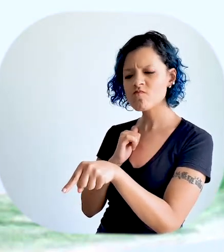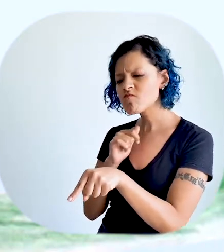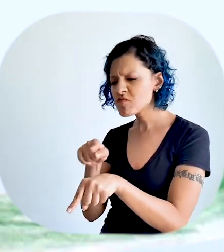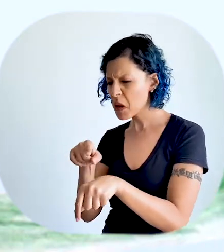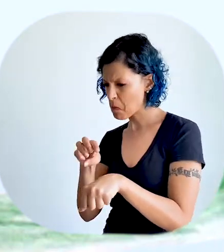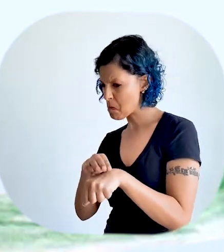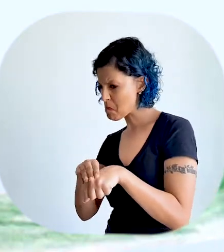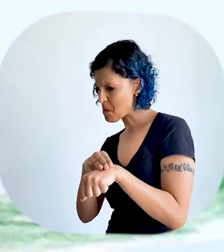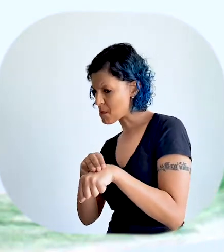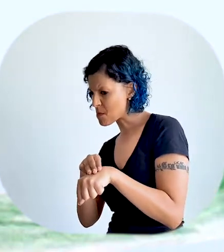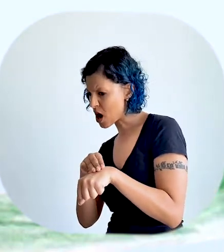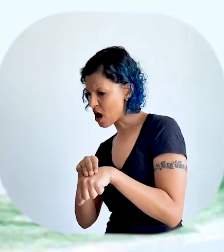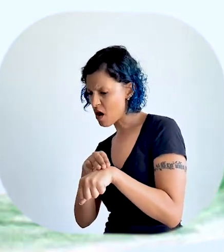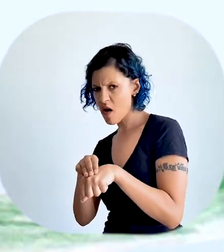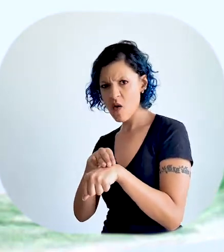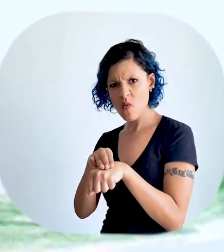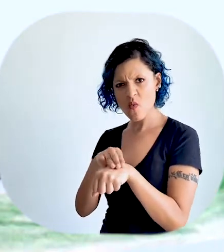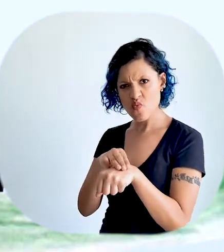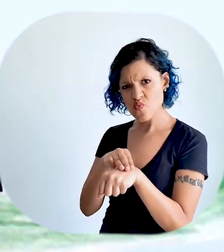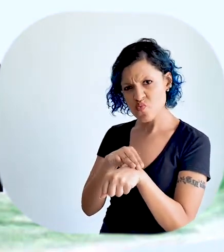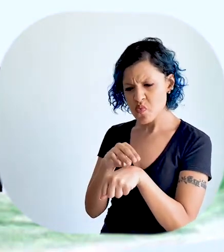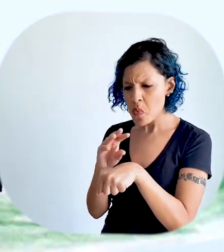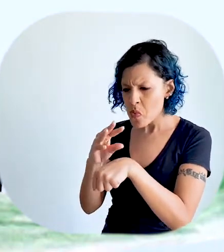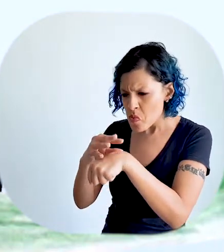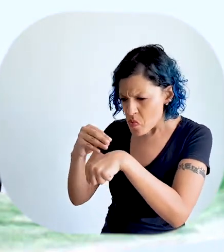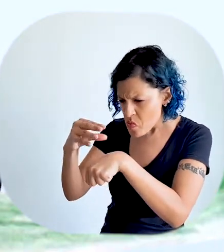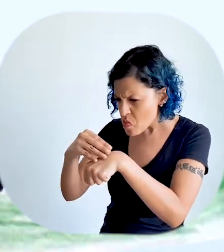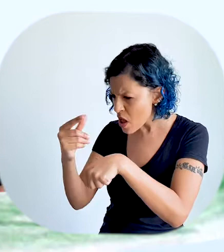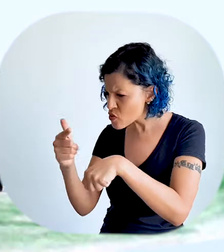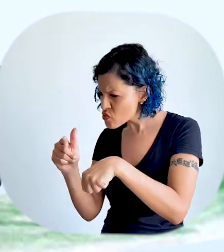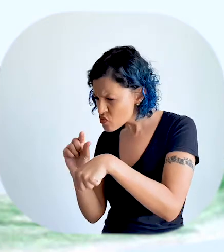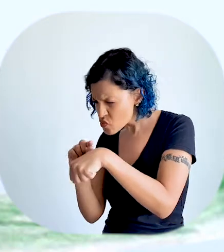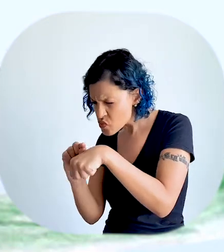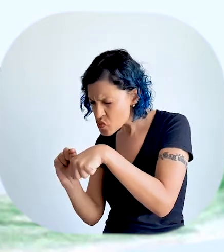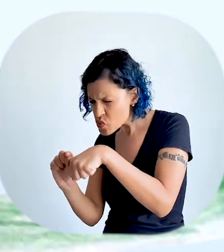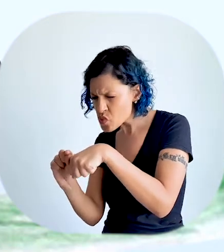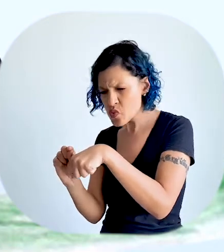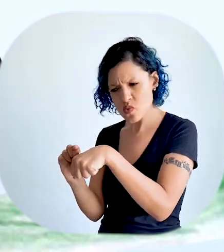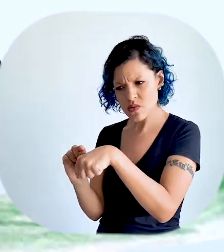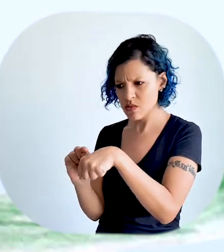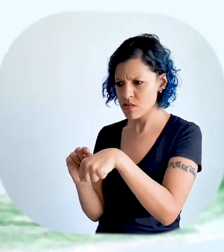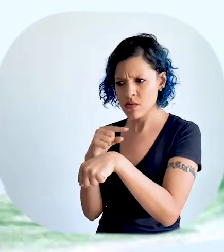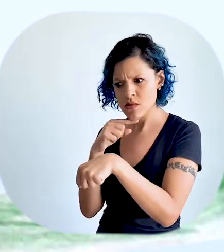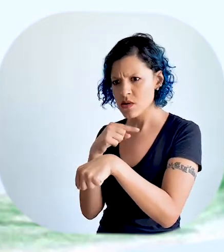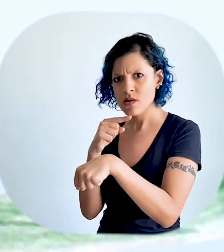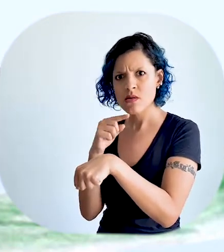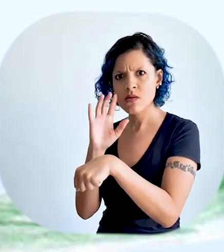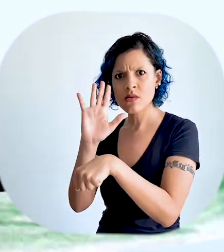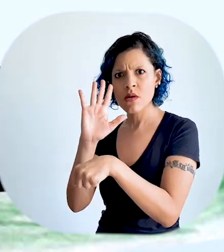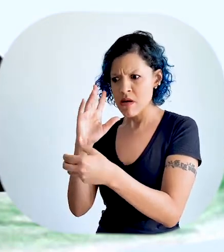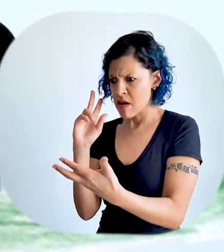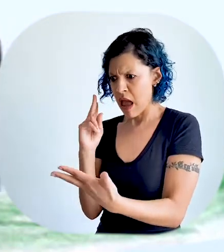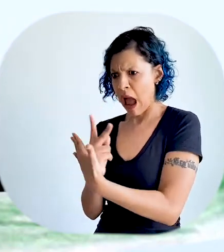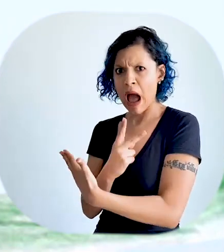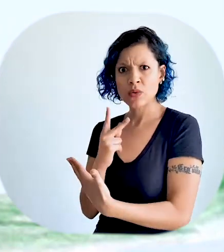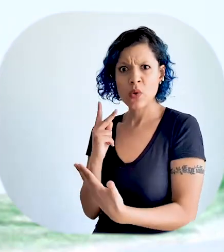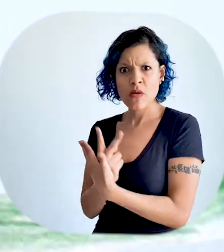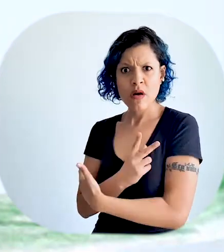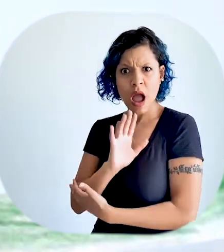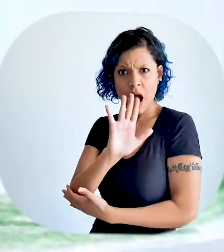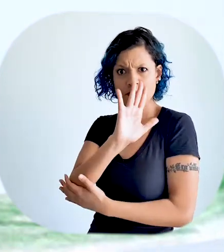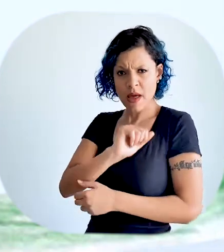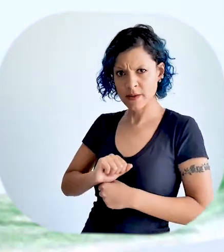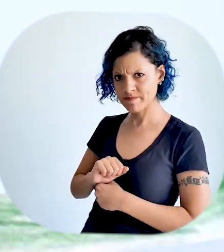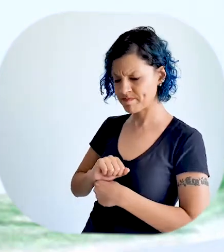marrom e tem pelo curto. Mas não é possível, eu... Um erro."